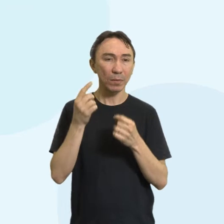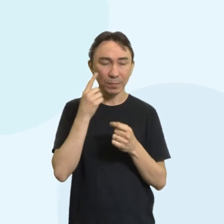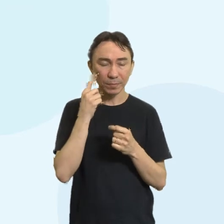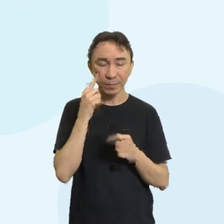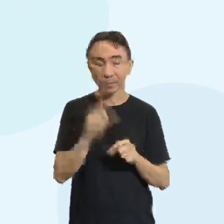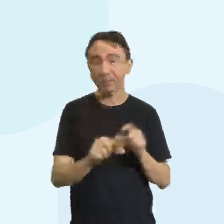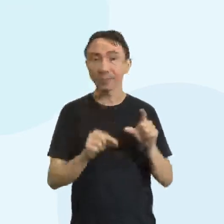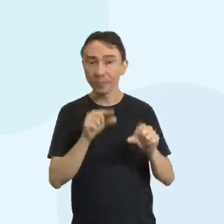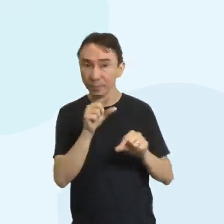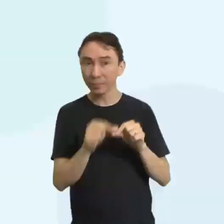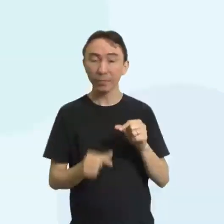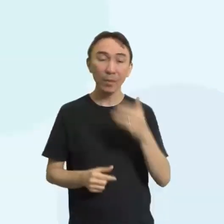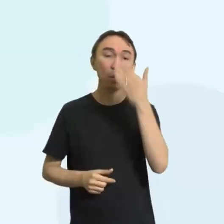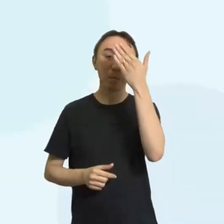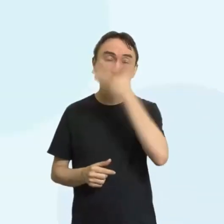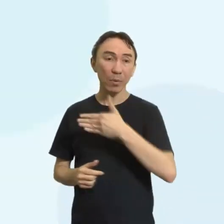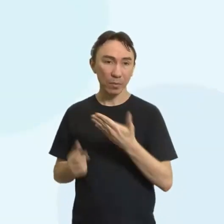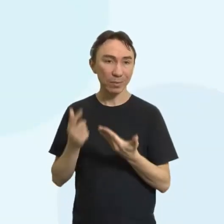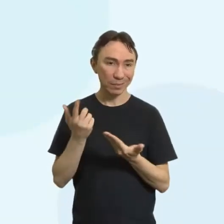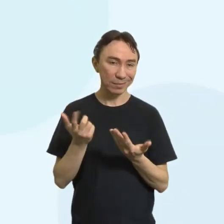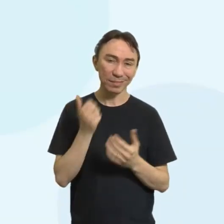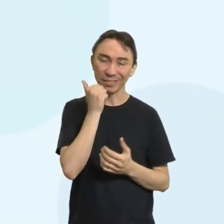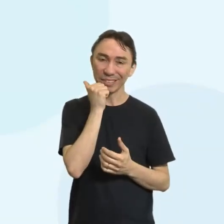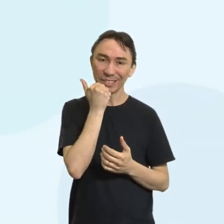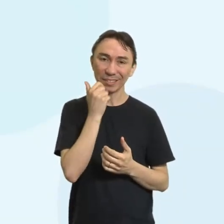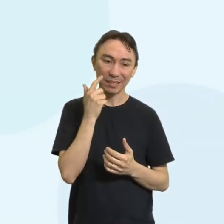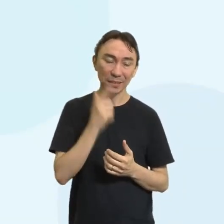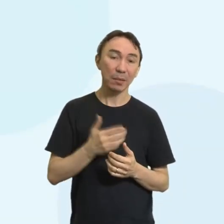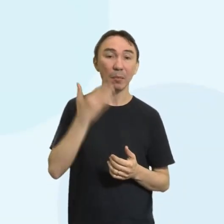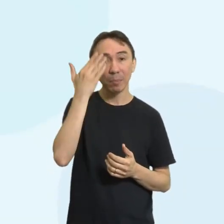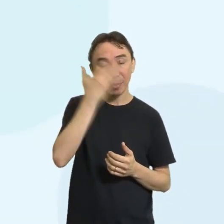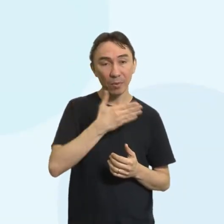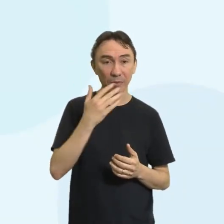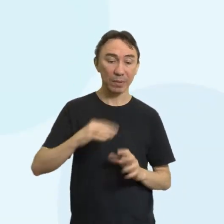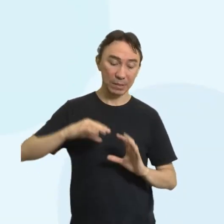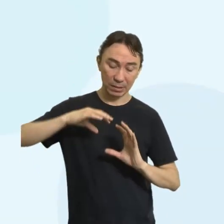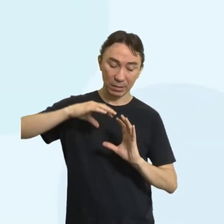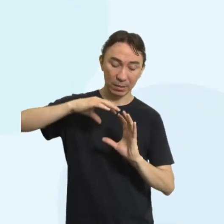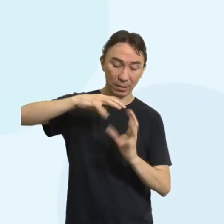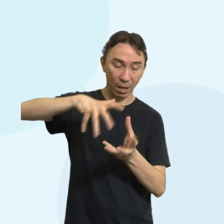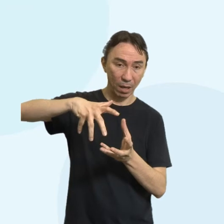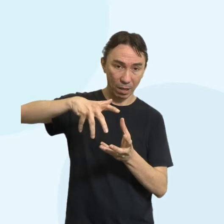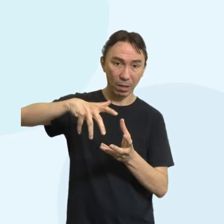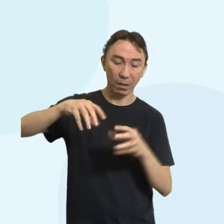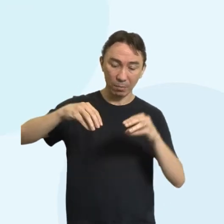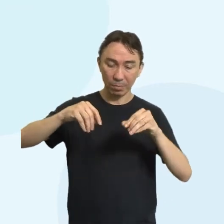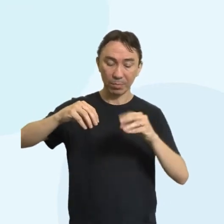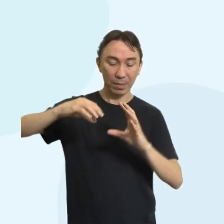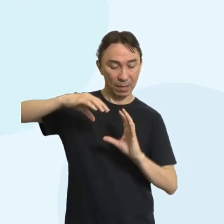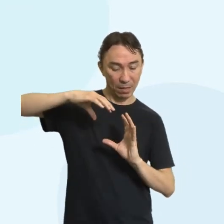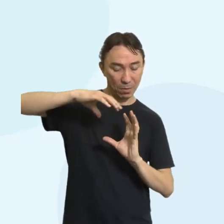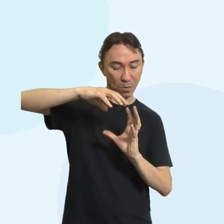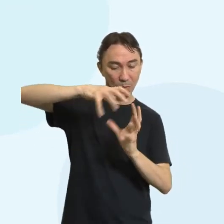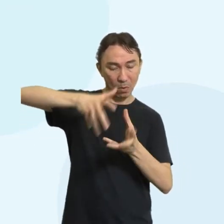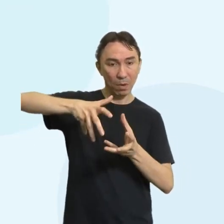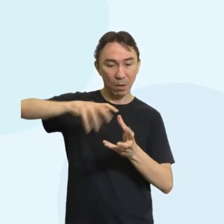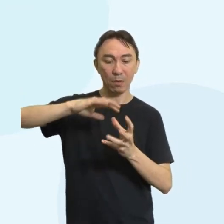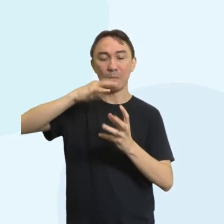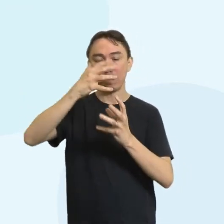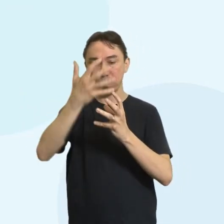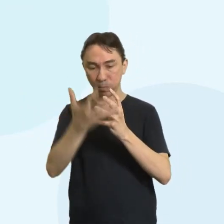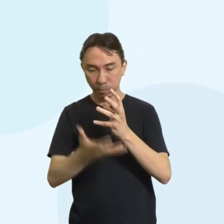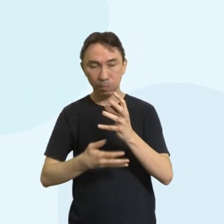demonstrem a esfericidade da Terra. Então, só lembrando que essa é a nossa habilidade. A sugestão de